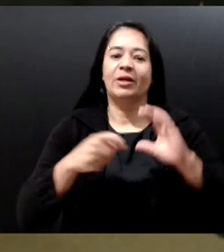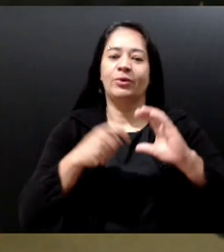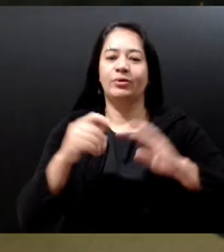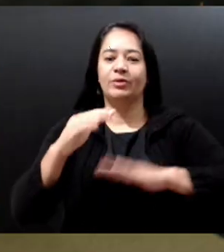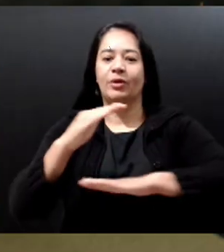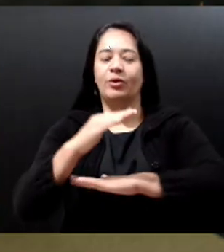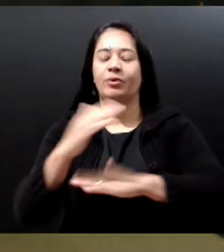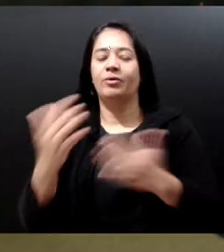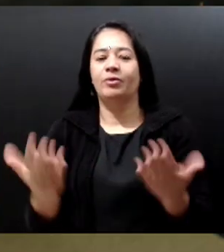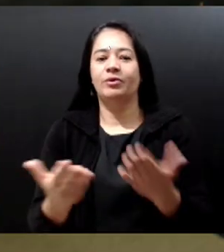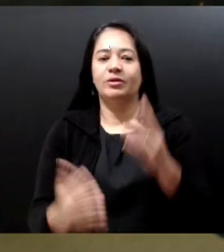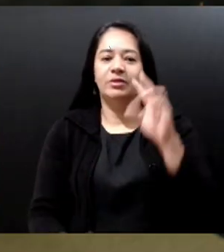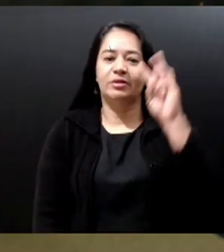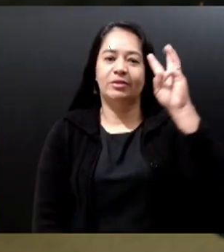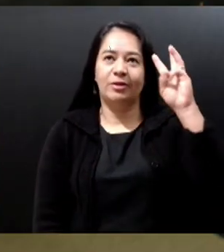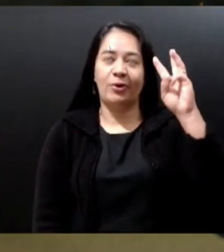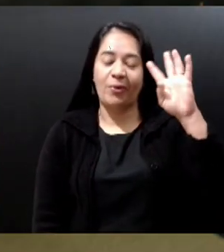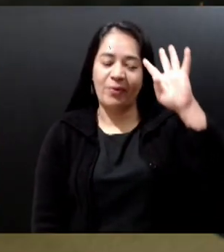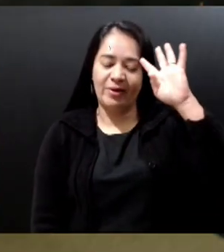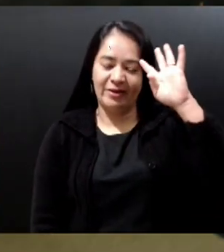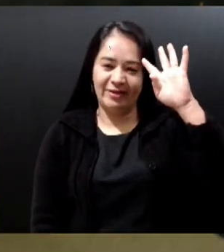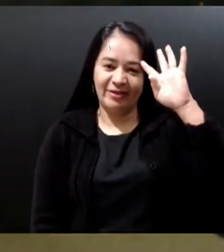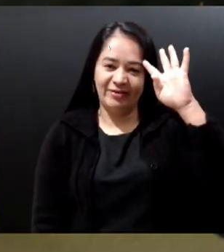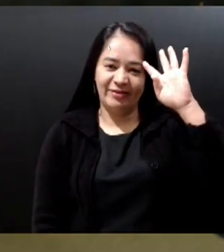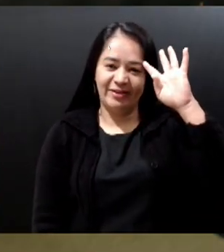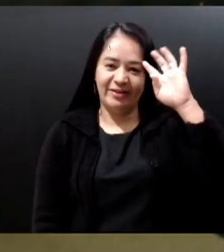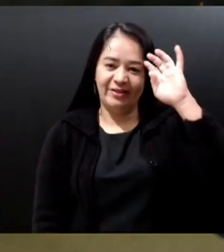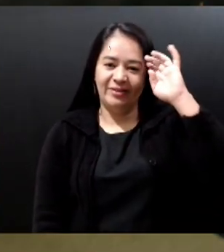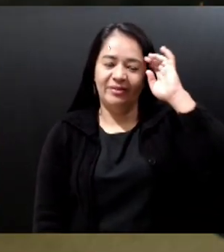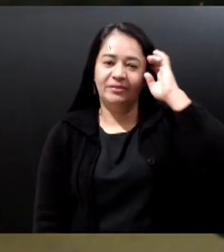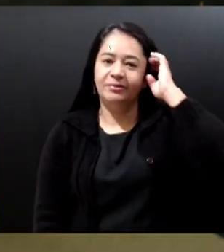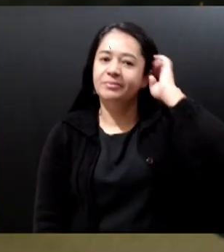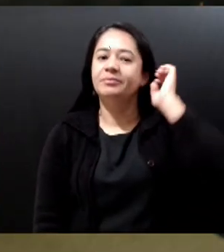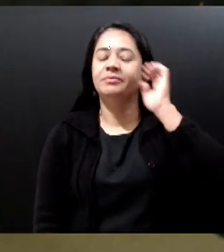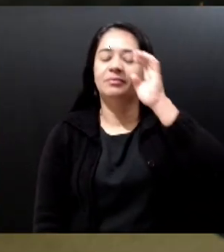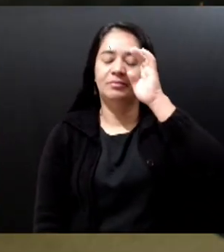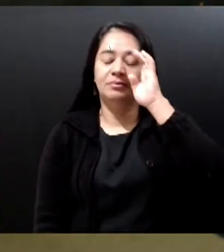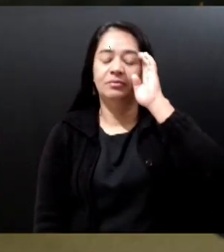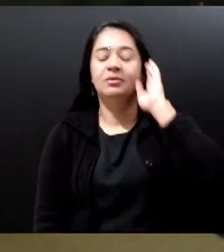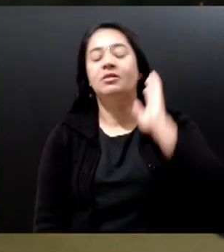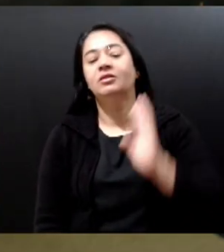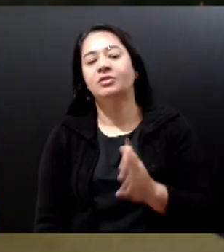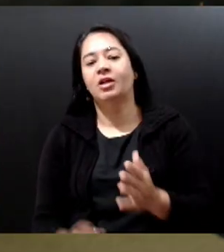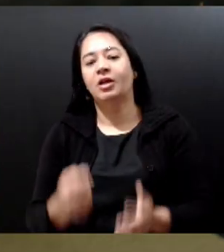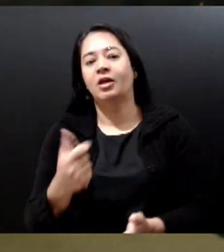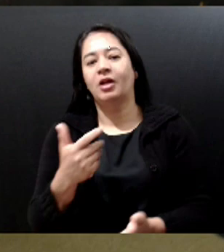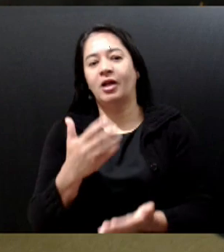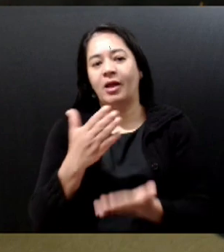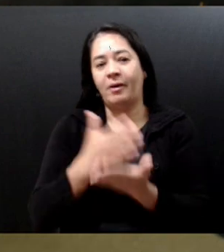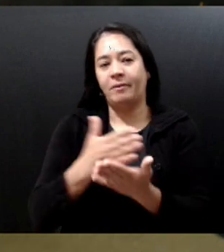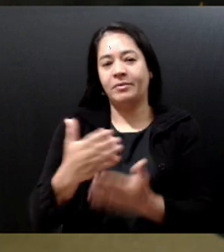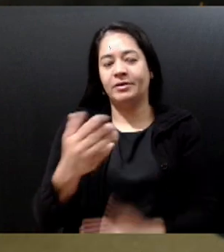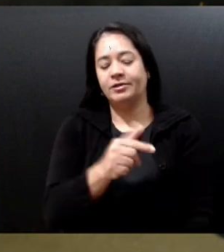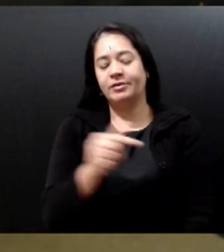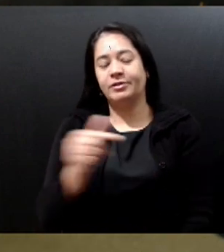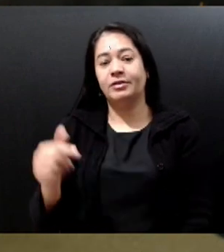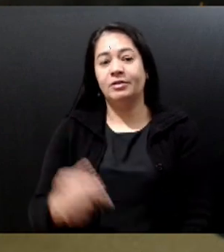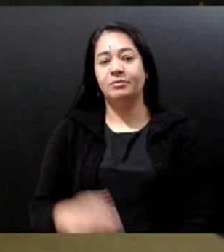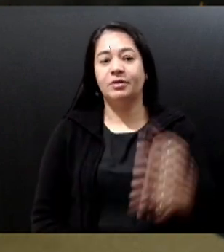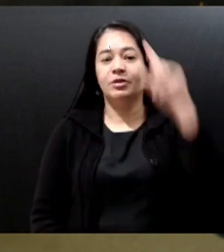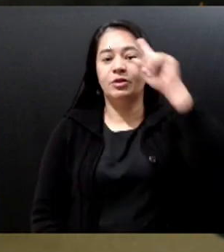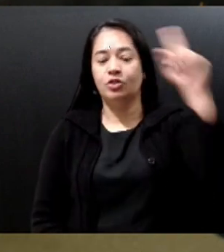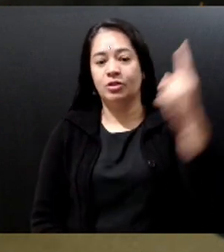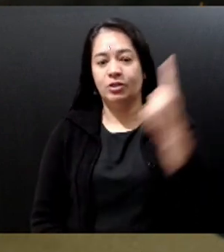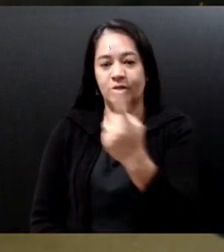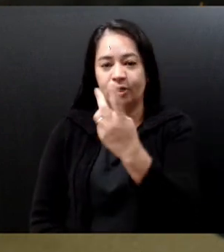desta quarta, né, gente? Quarta-feira, estamos na metade da semana, 13 de agosto, e hoje a gente vai conversar sobre